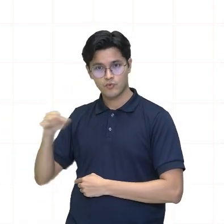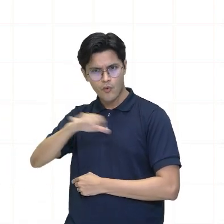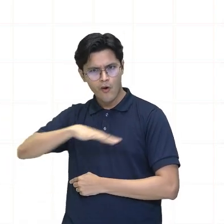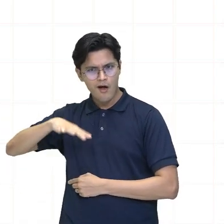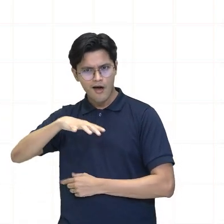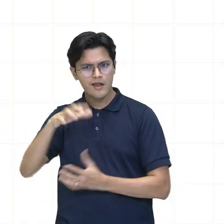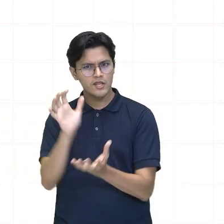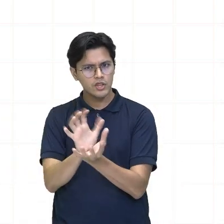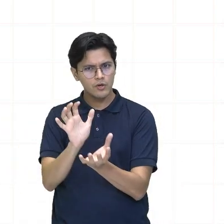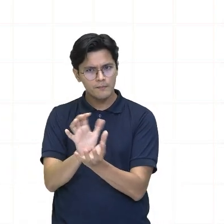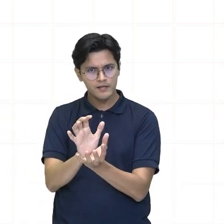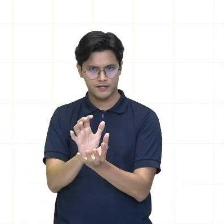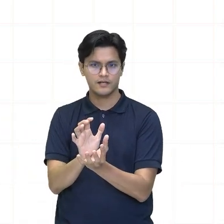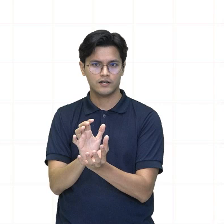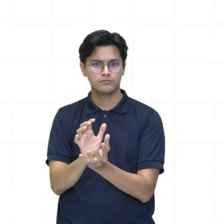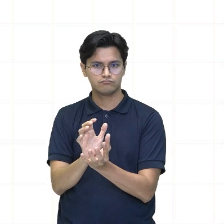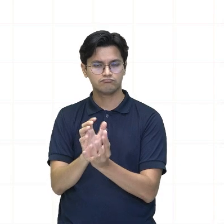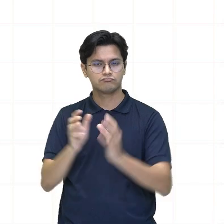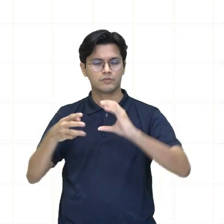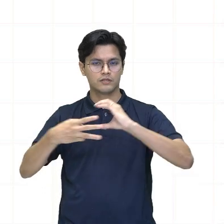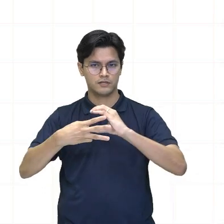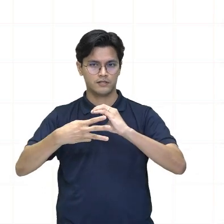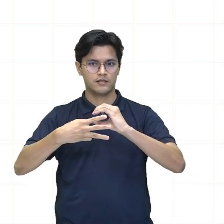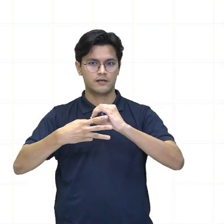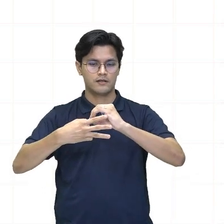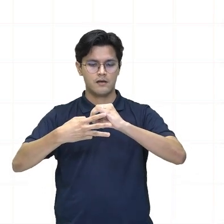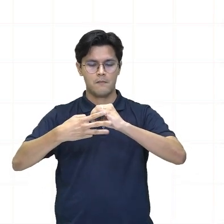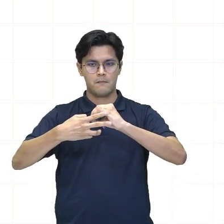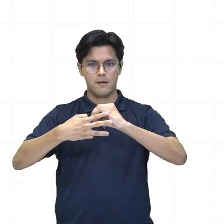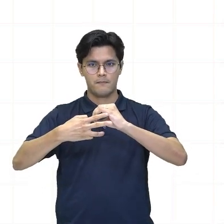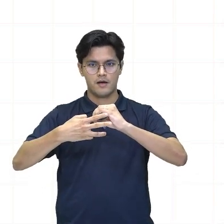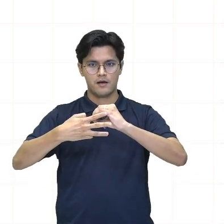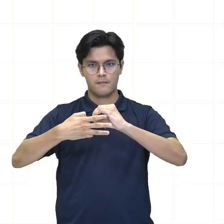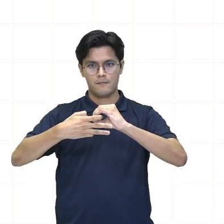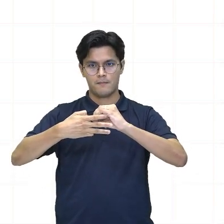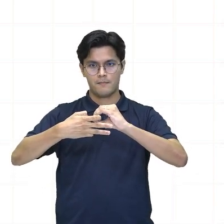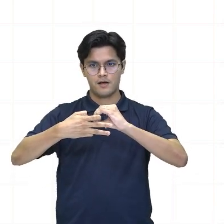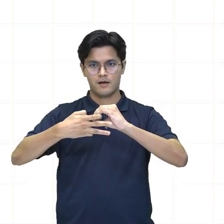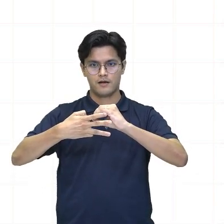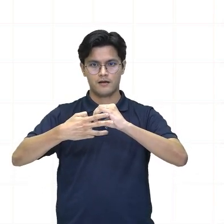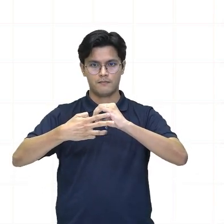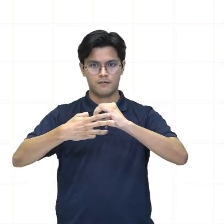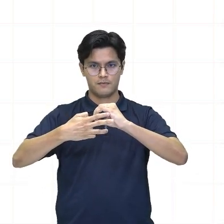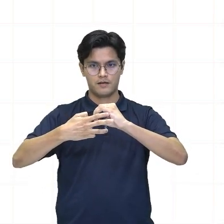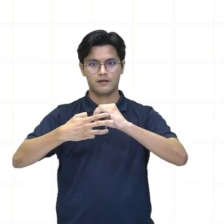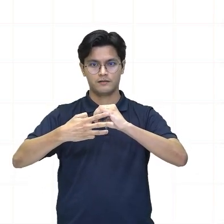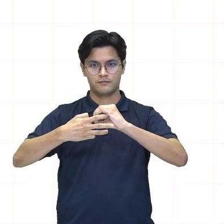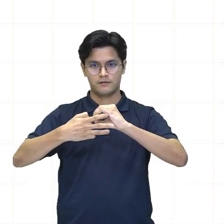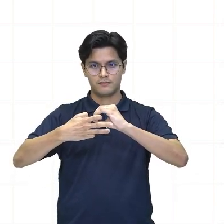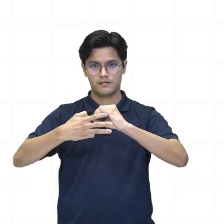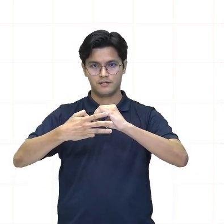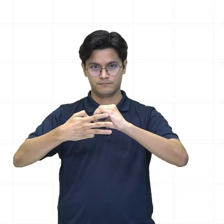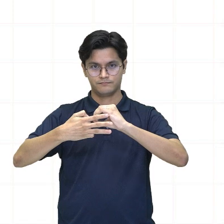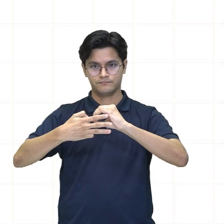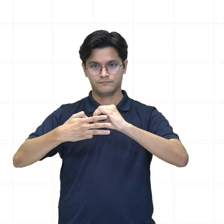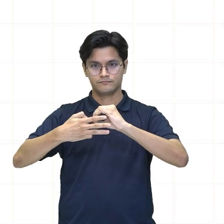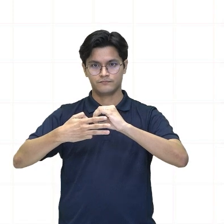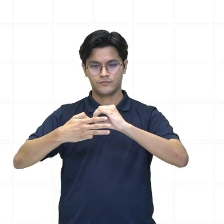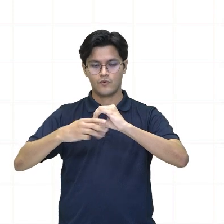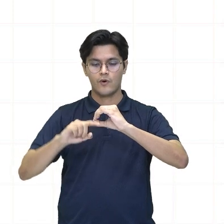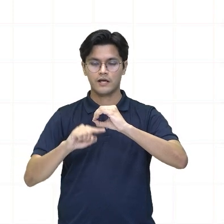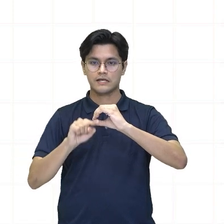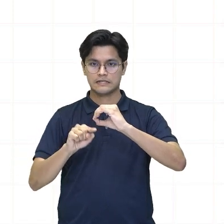lá ela é definida pelos trópicos de Câncer, que está no hemisfério norte, e o trópico de Capricórnio, que está no hemisfério